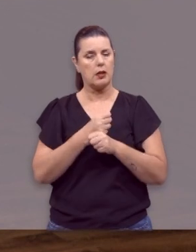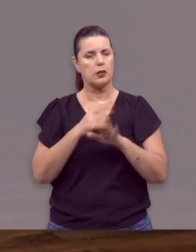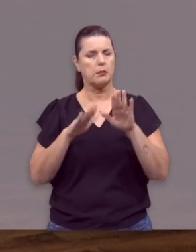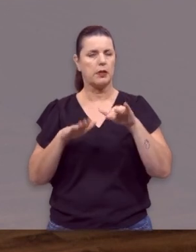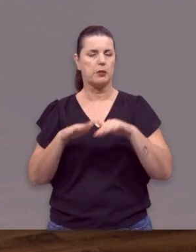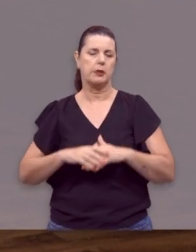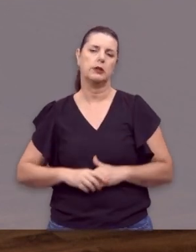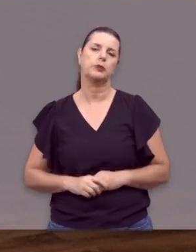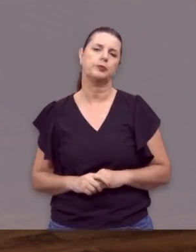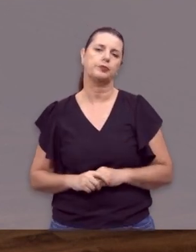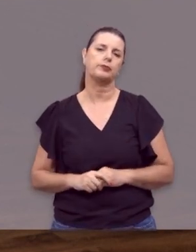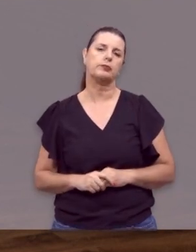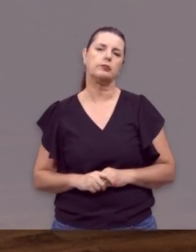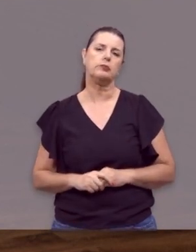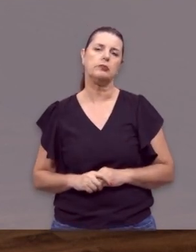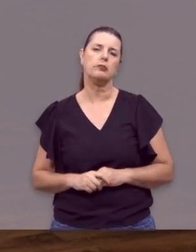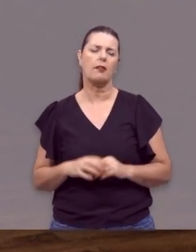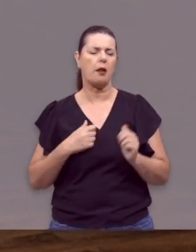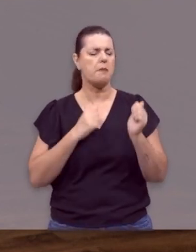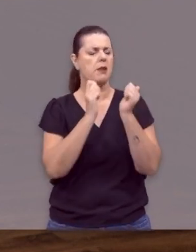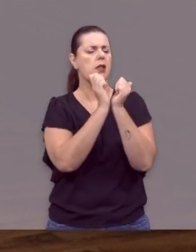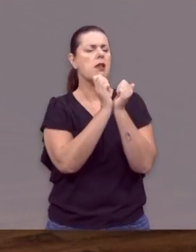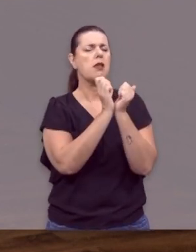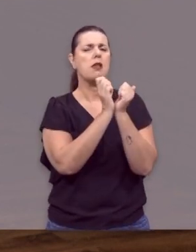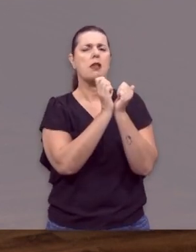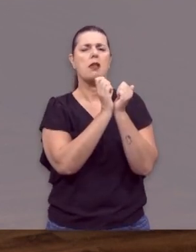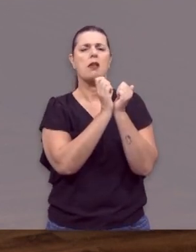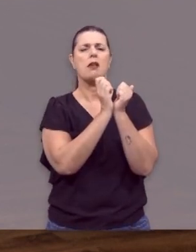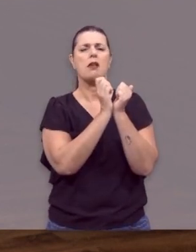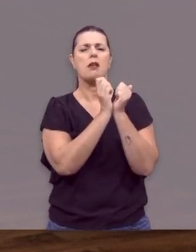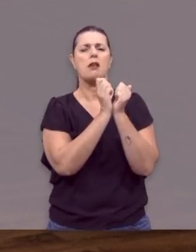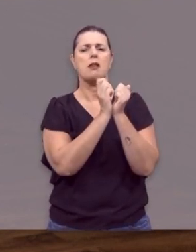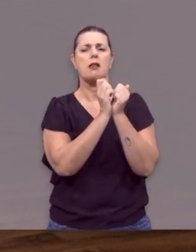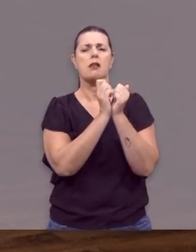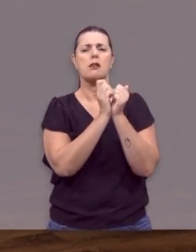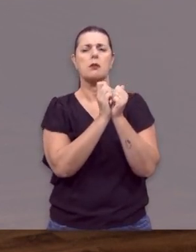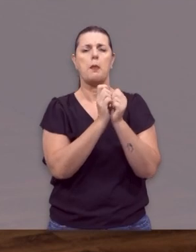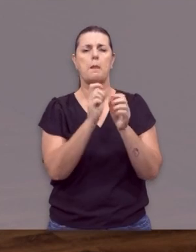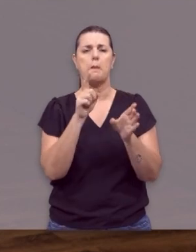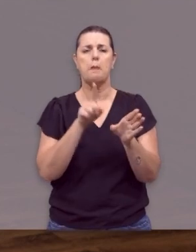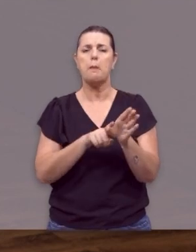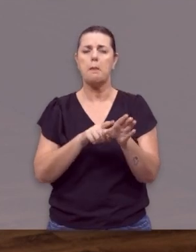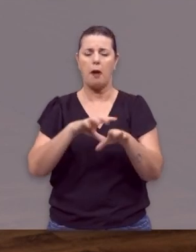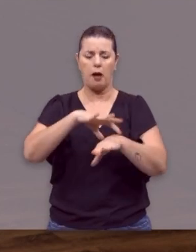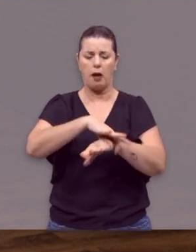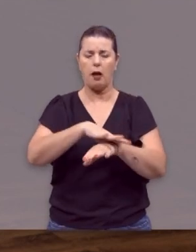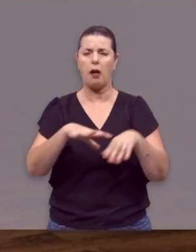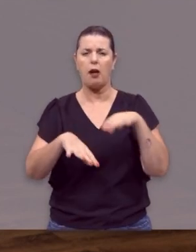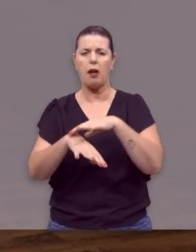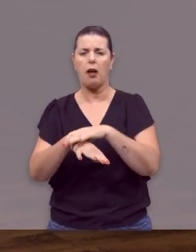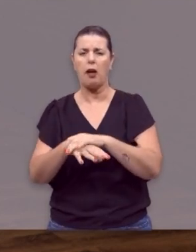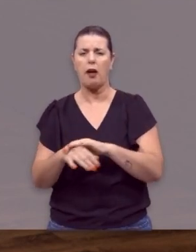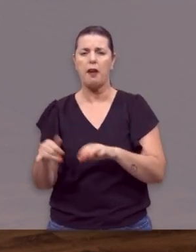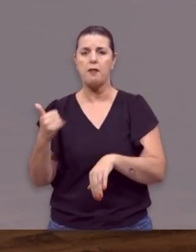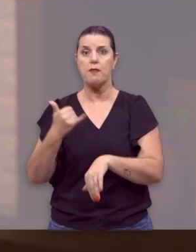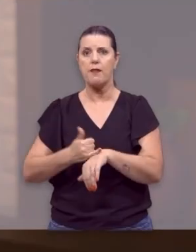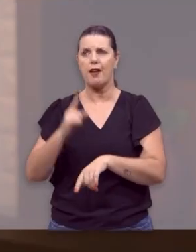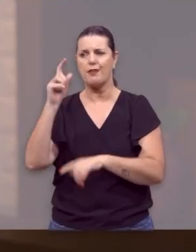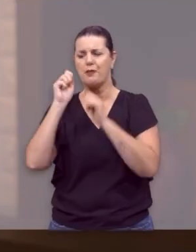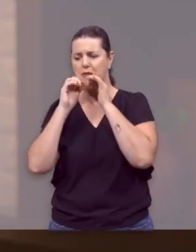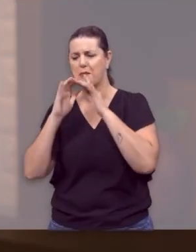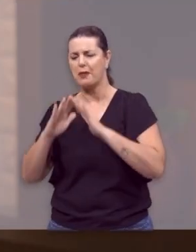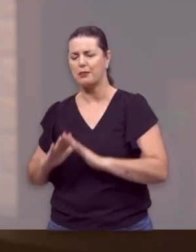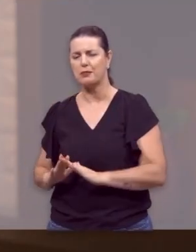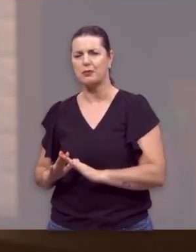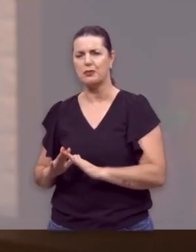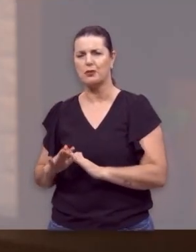talvez, na masmorra, com os pés presos em ferros. Mas Deus abençoou José na